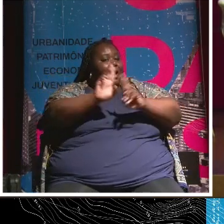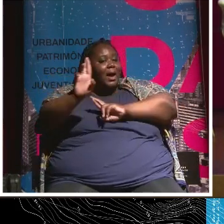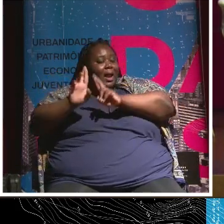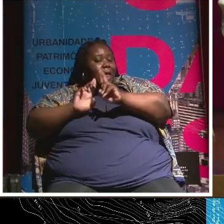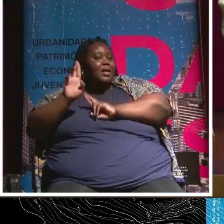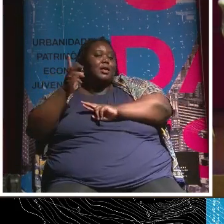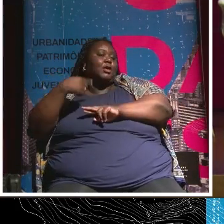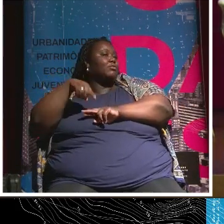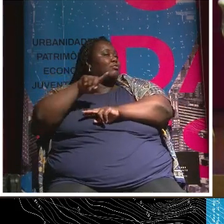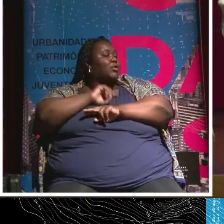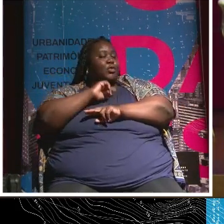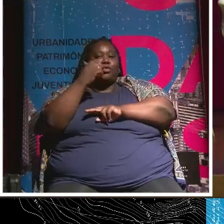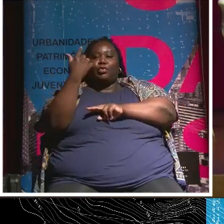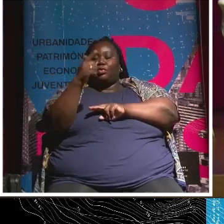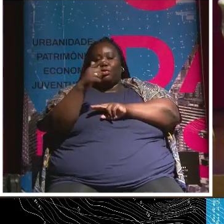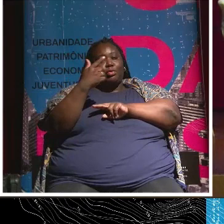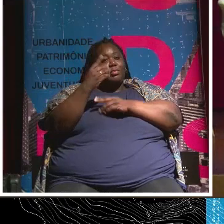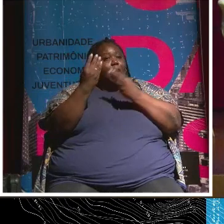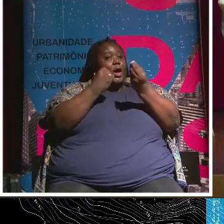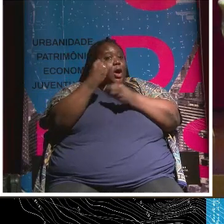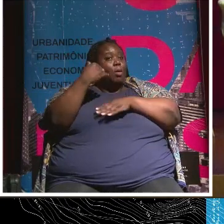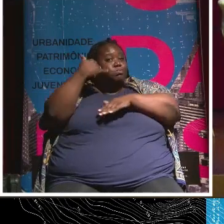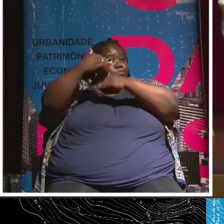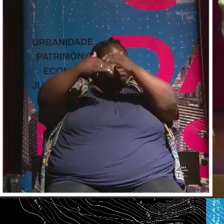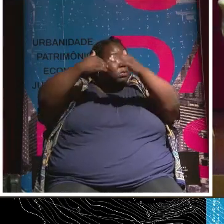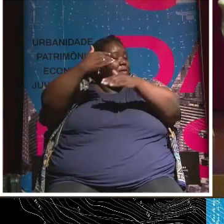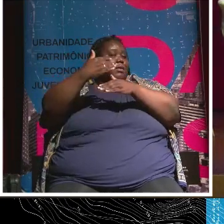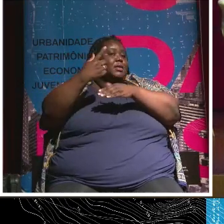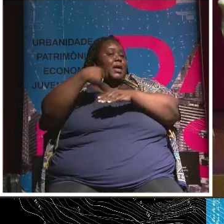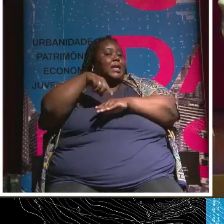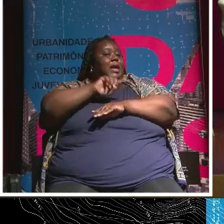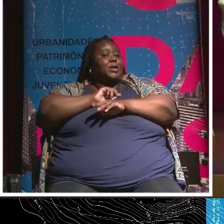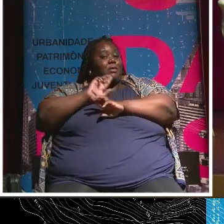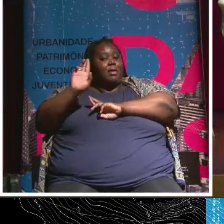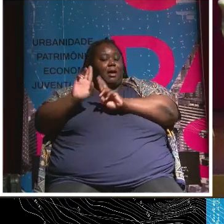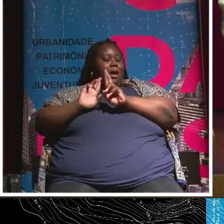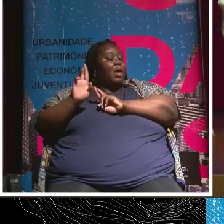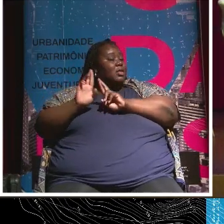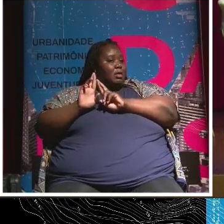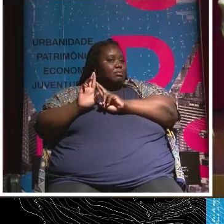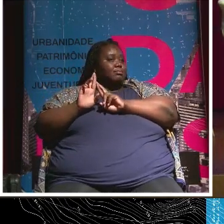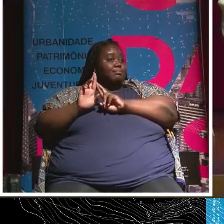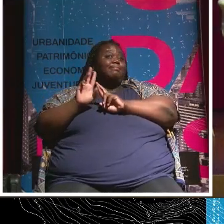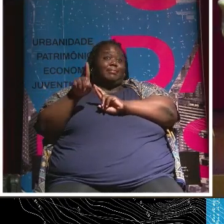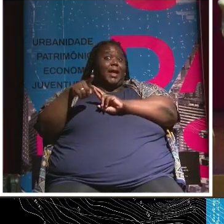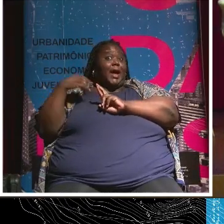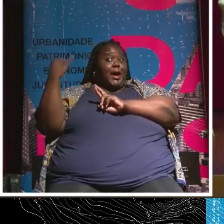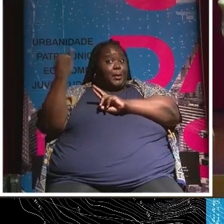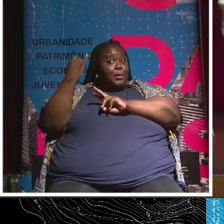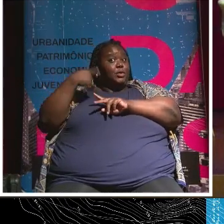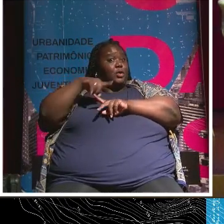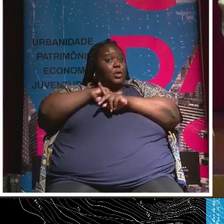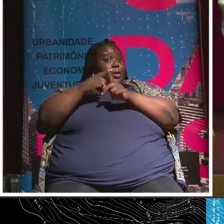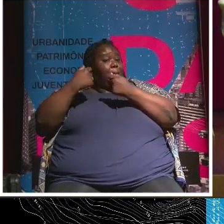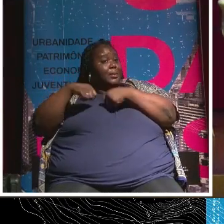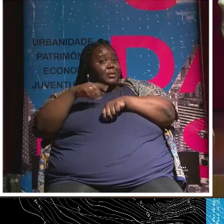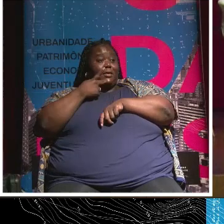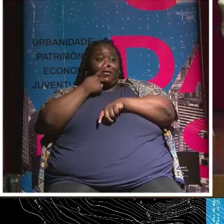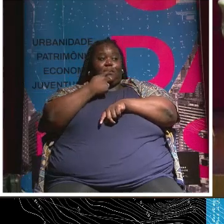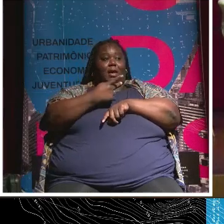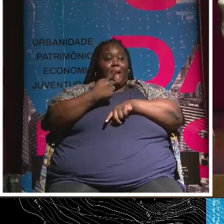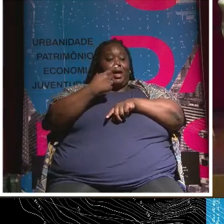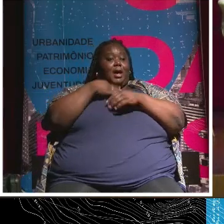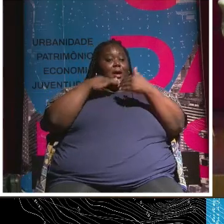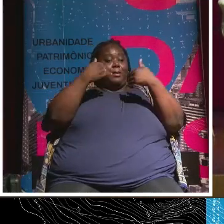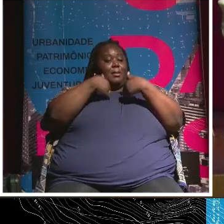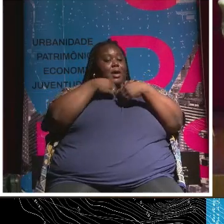a gente não tem como avançar na nossa relação. Isso é muito importante. A gente não pode falar para a gente